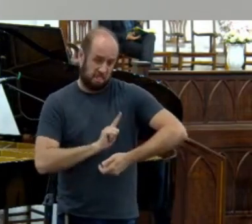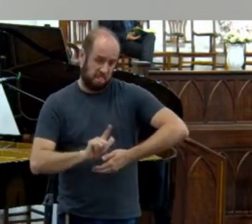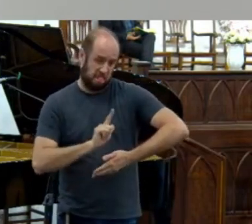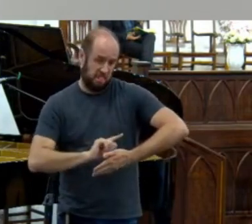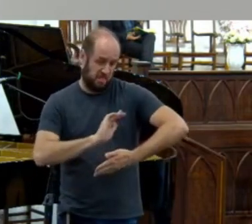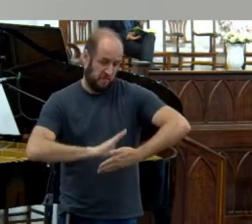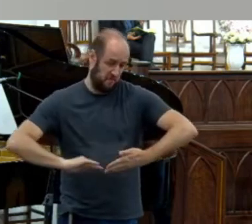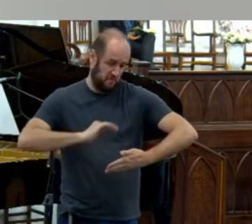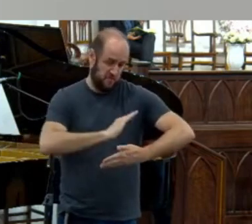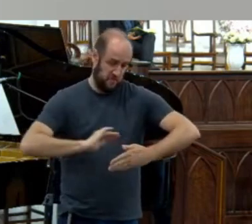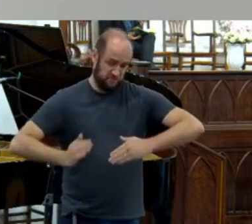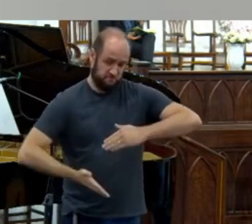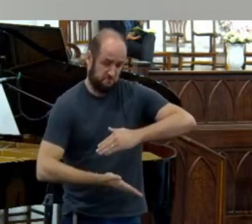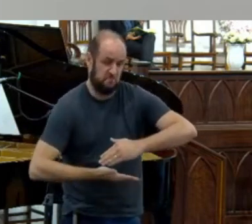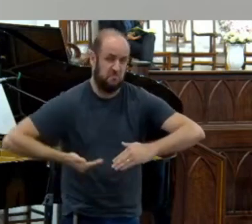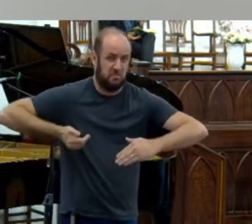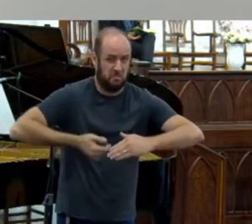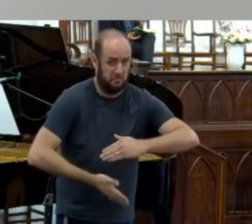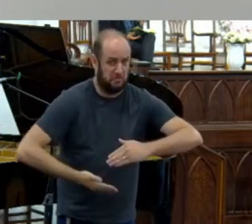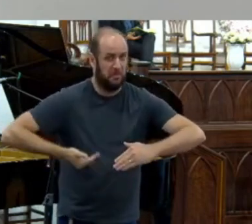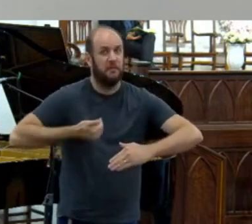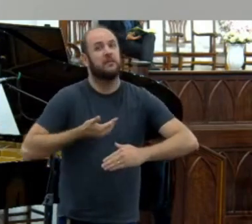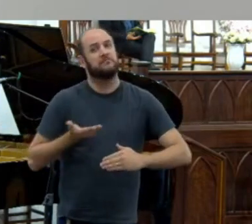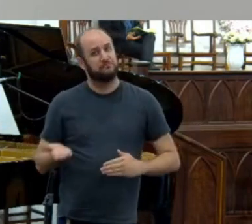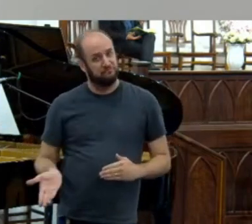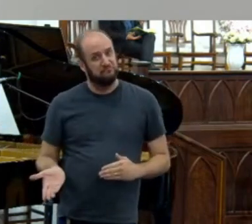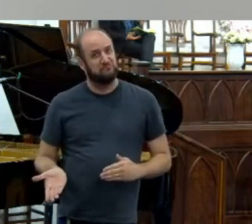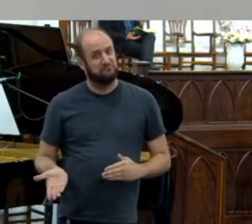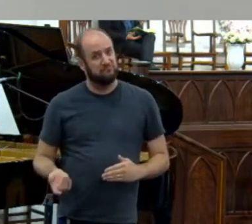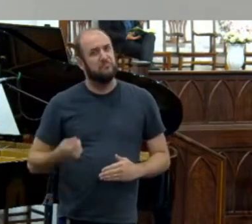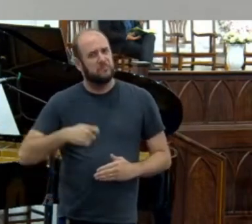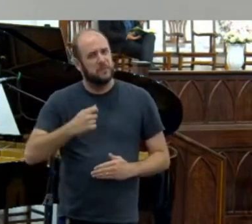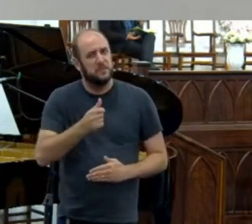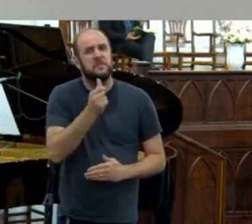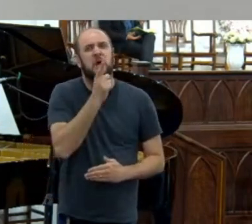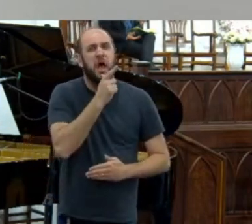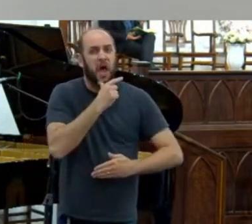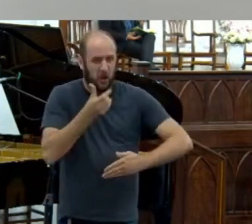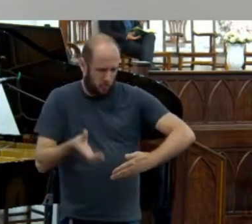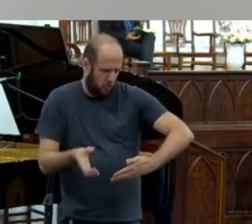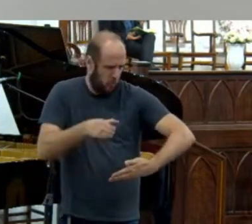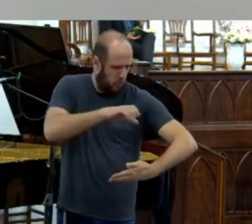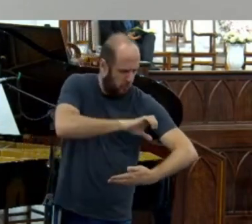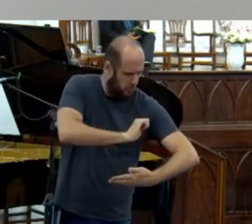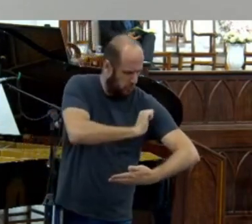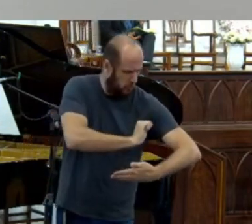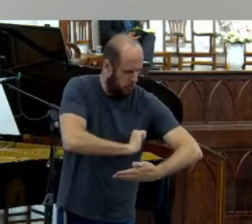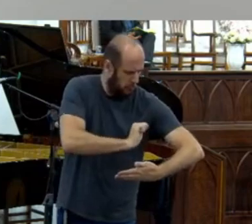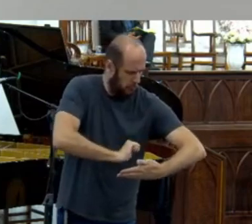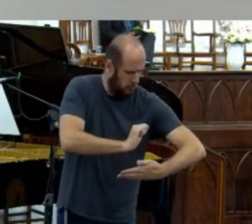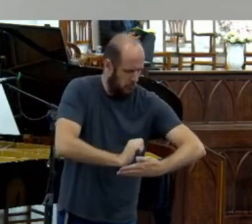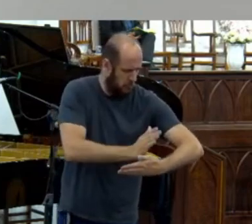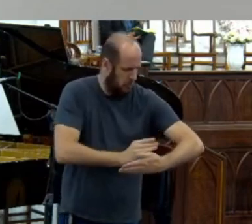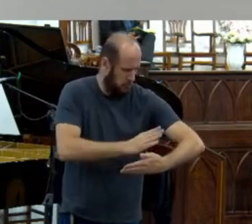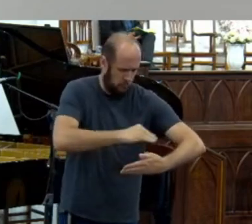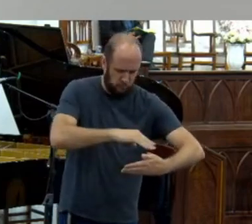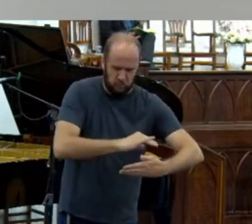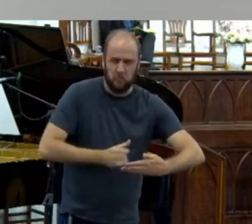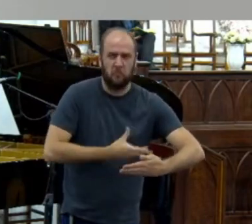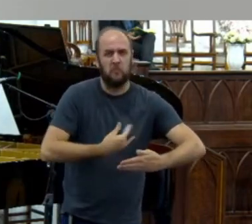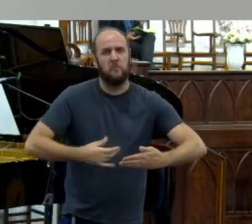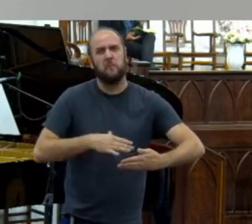de frente e de trás. Tinha que dar banho em você, nas